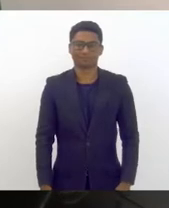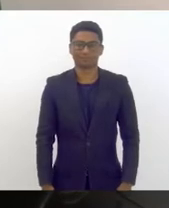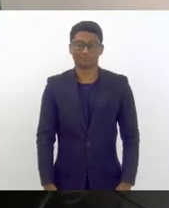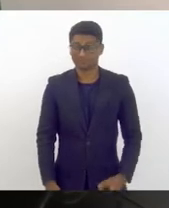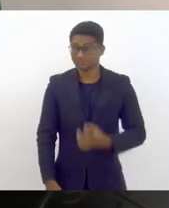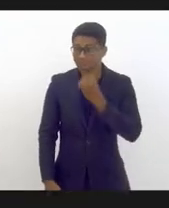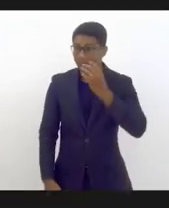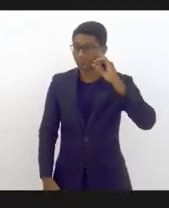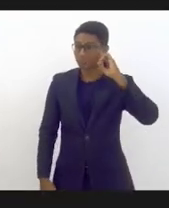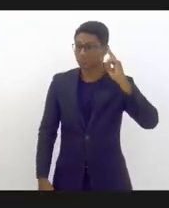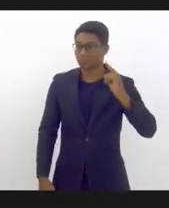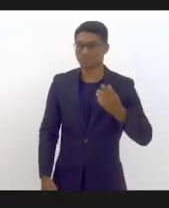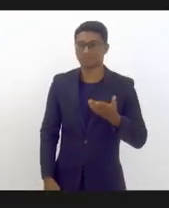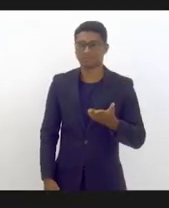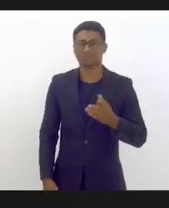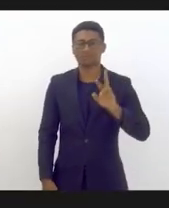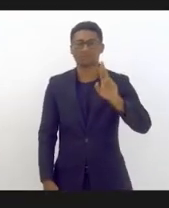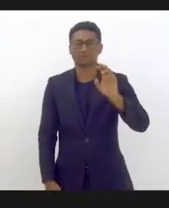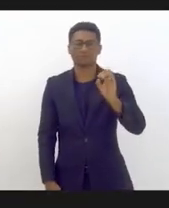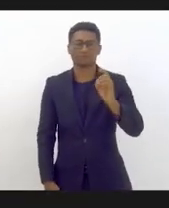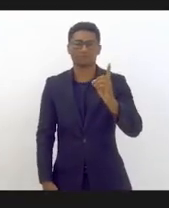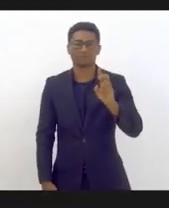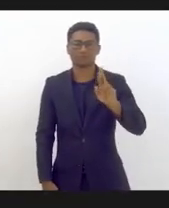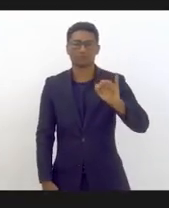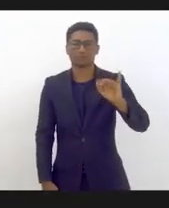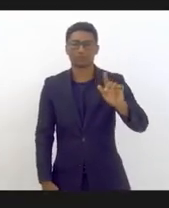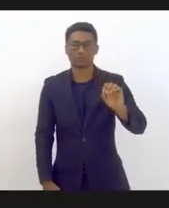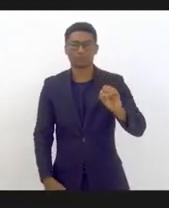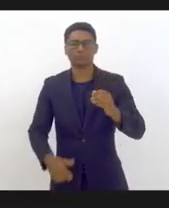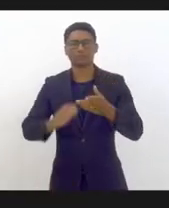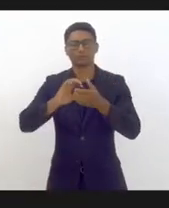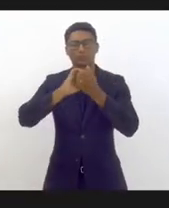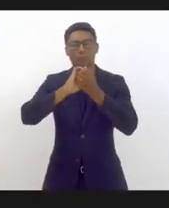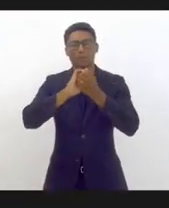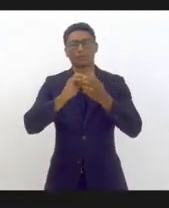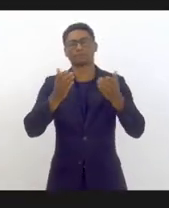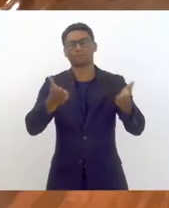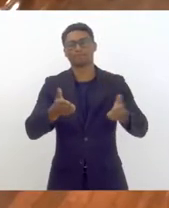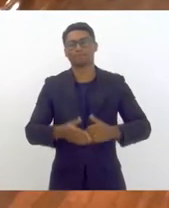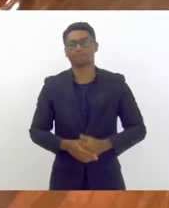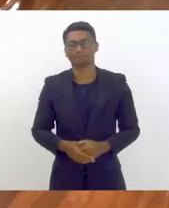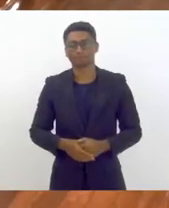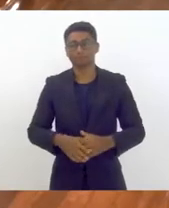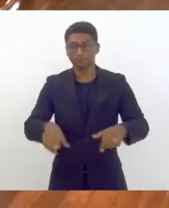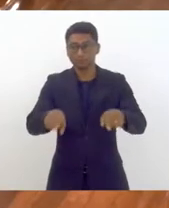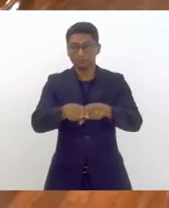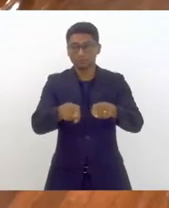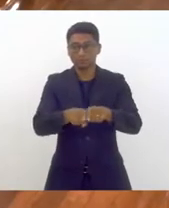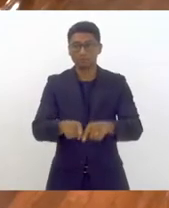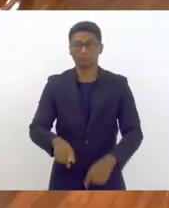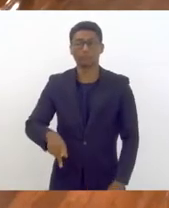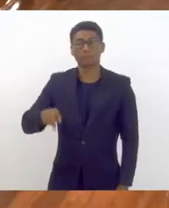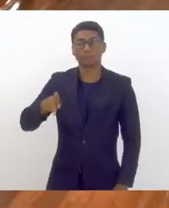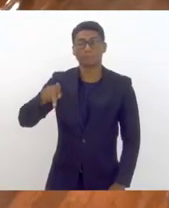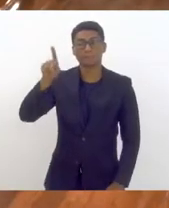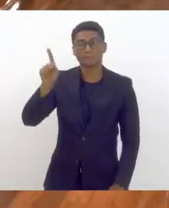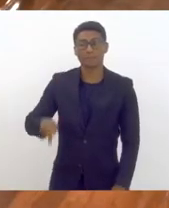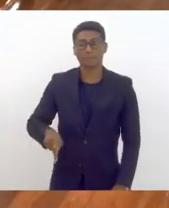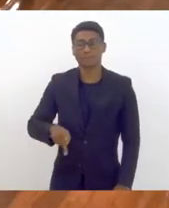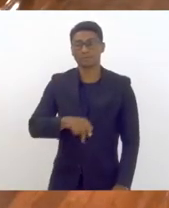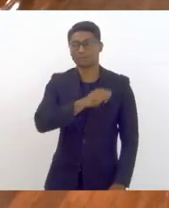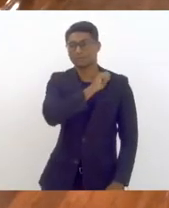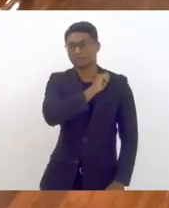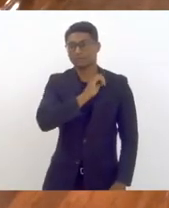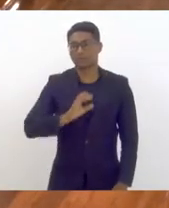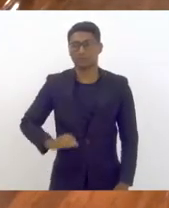Bom dia, deputado Rodrigo Amorim. Queria cumprimentá-lo, cumprimentar o presidente André